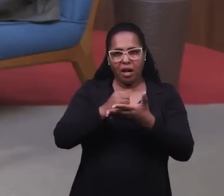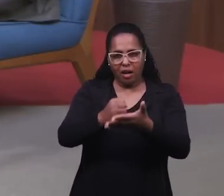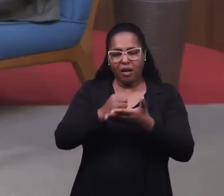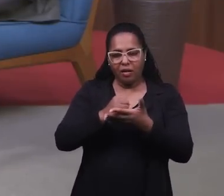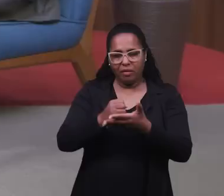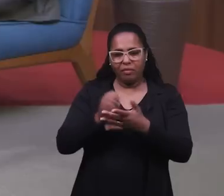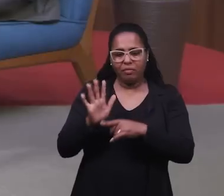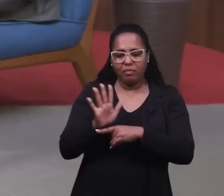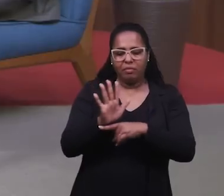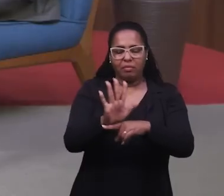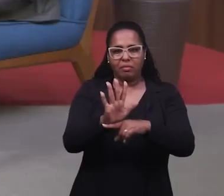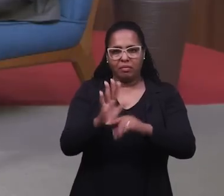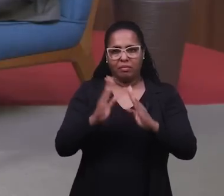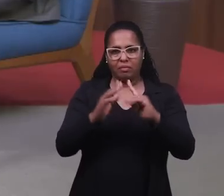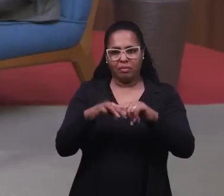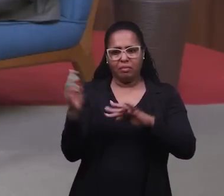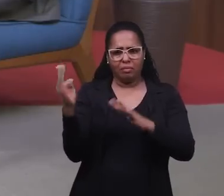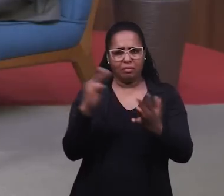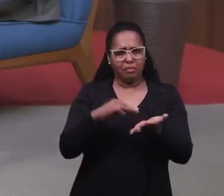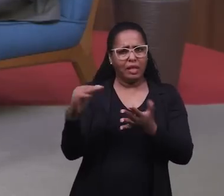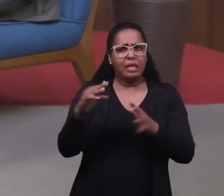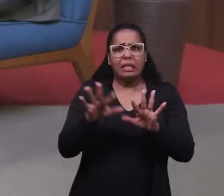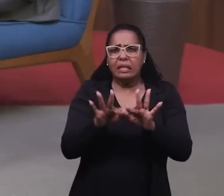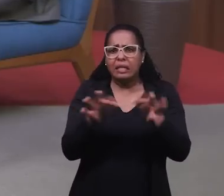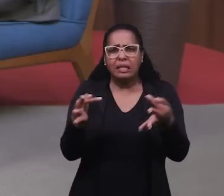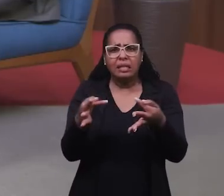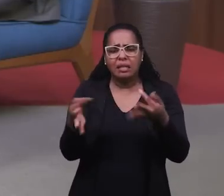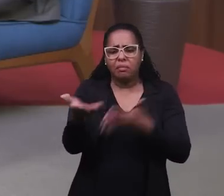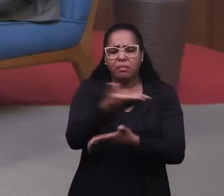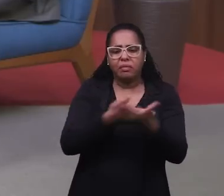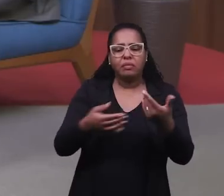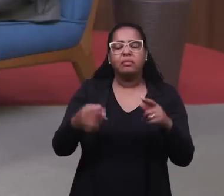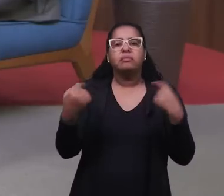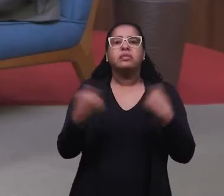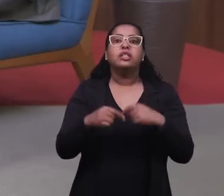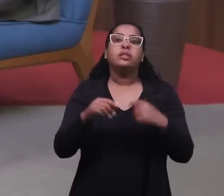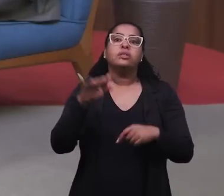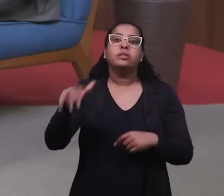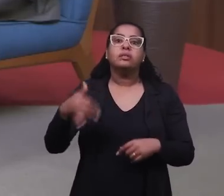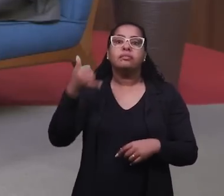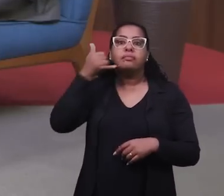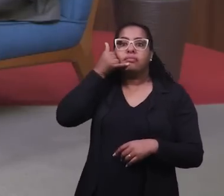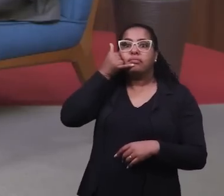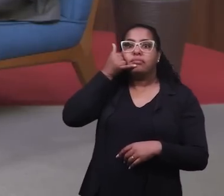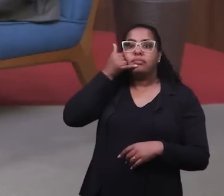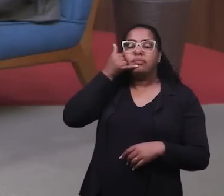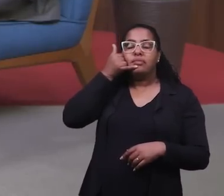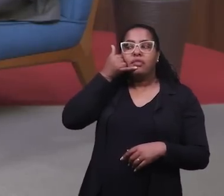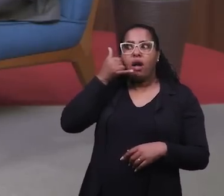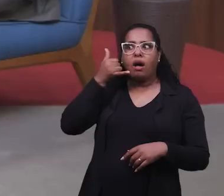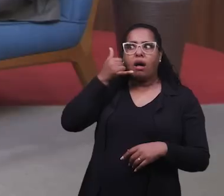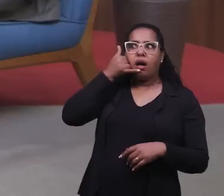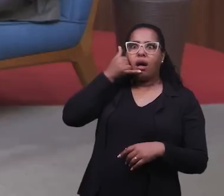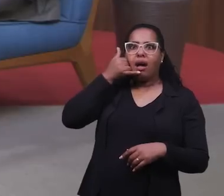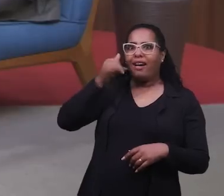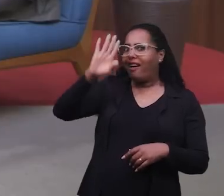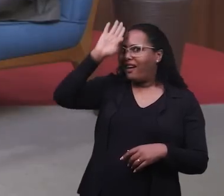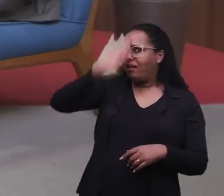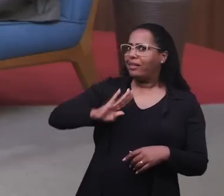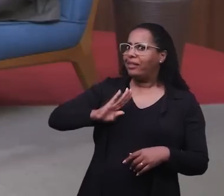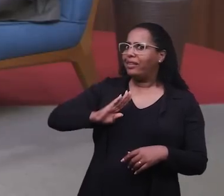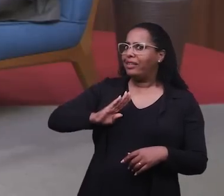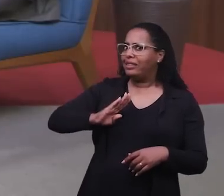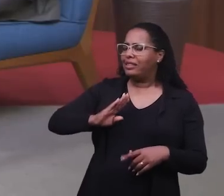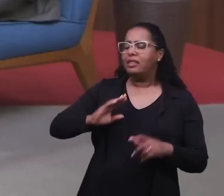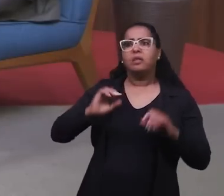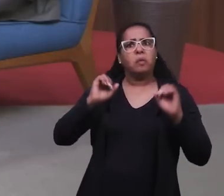Cristã Maranata. E é muito simples participar. Você terá apenas que fazer uma ligação e olha só, essa ligação é